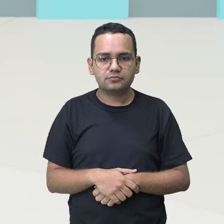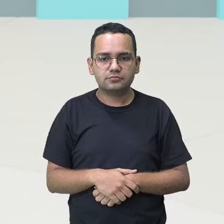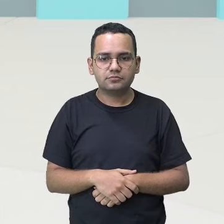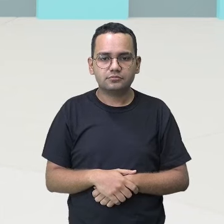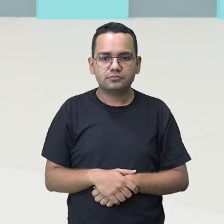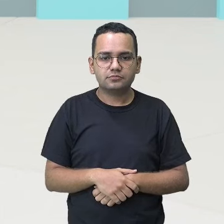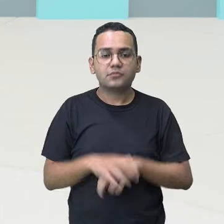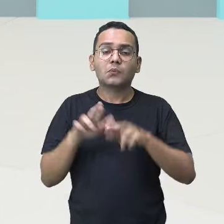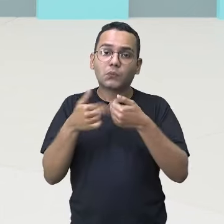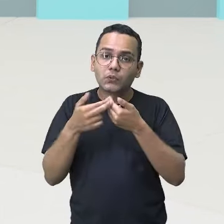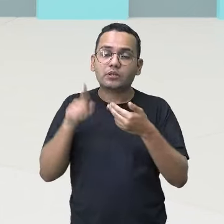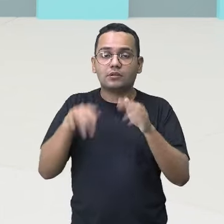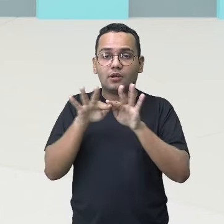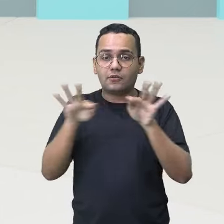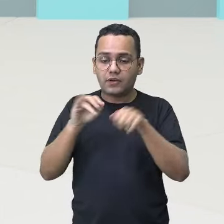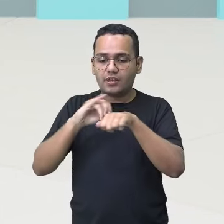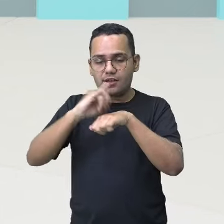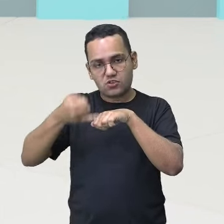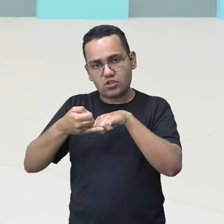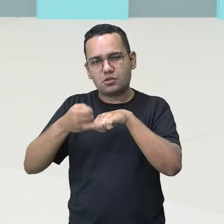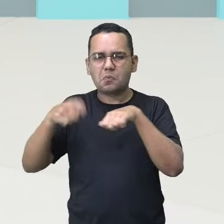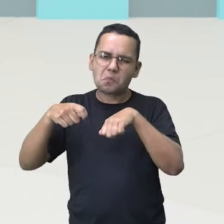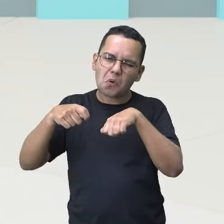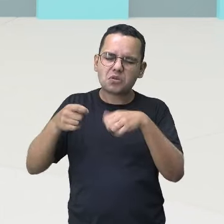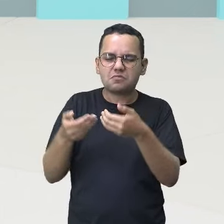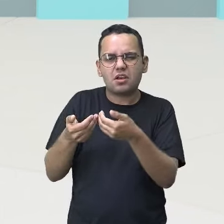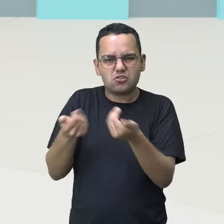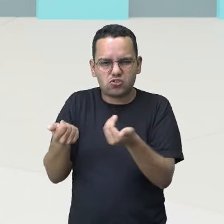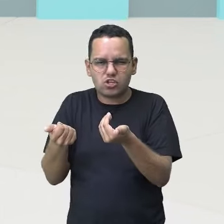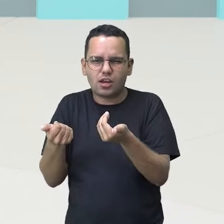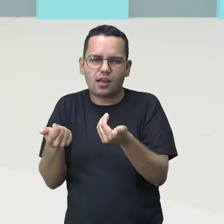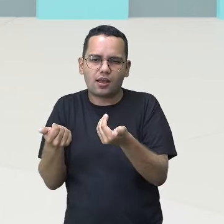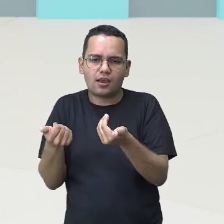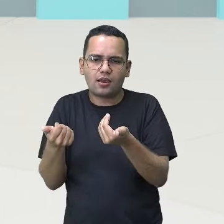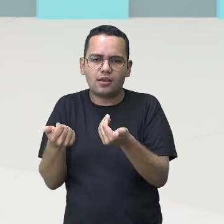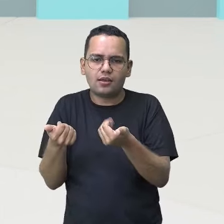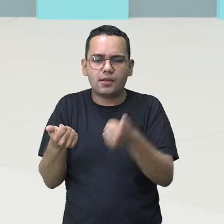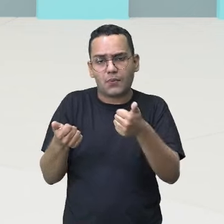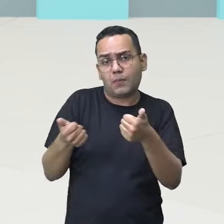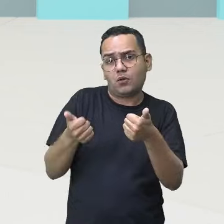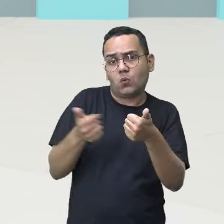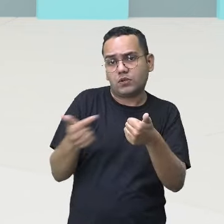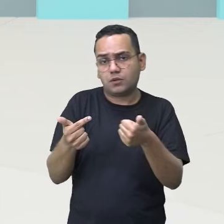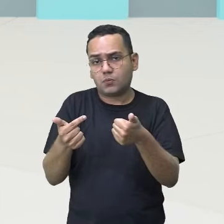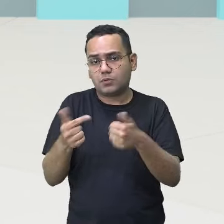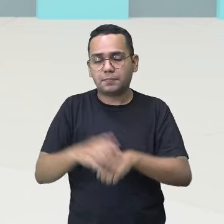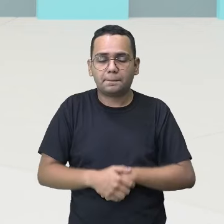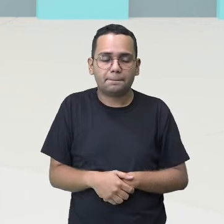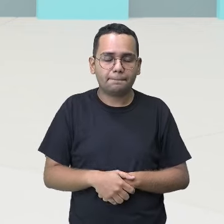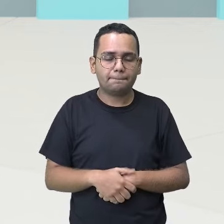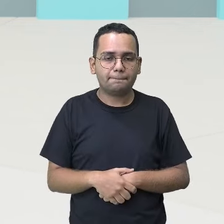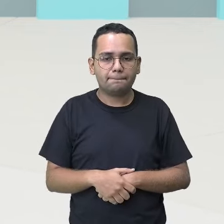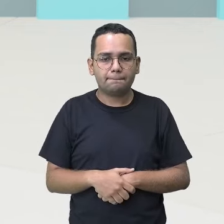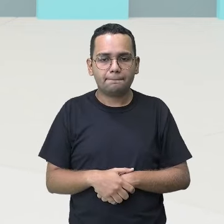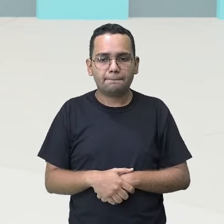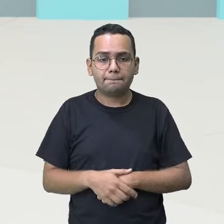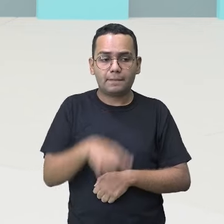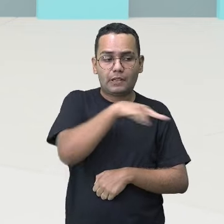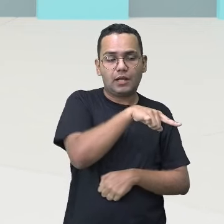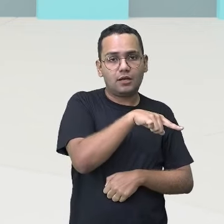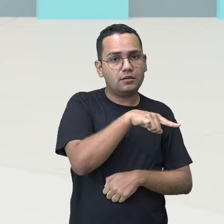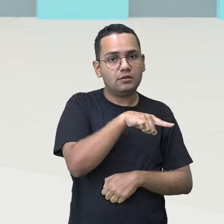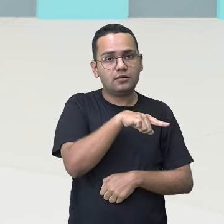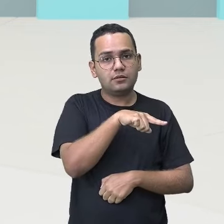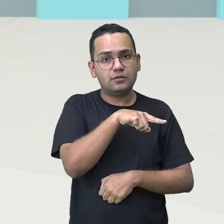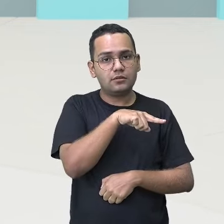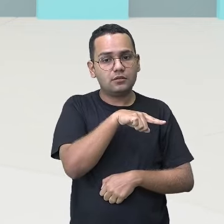caso adjetiva pode ser retirada tanto na primeira quanto na segunda Essa é a diferença de sentido na restritiva